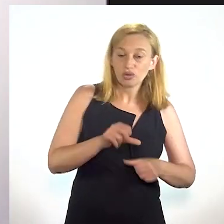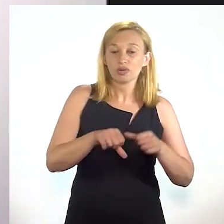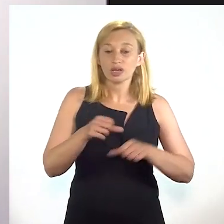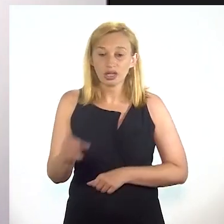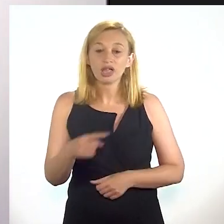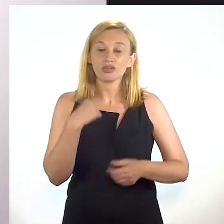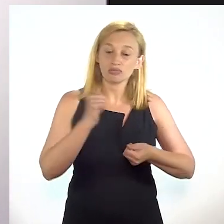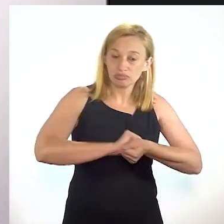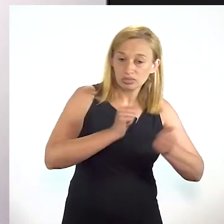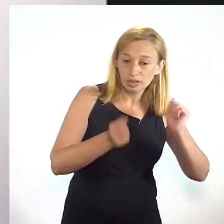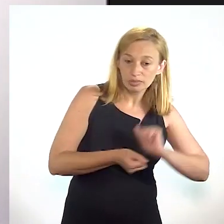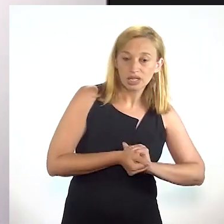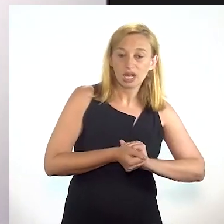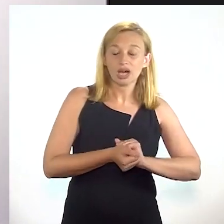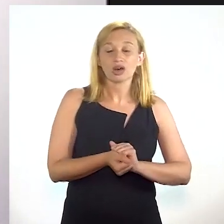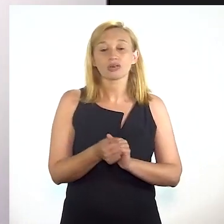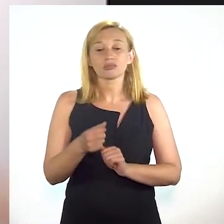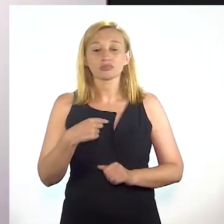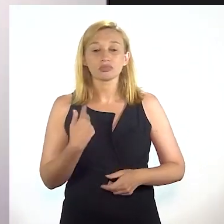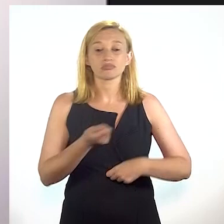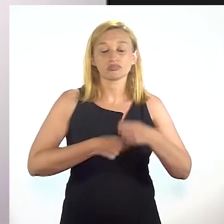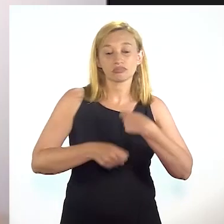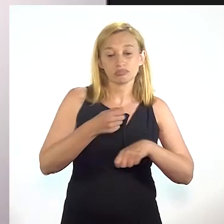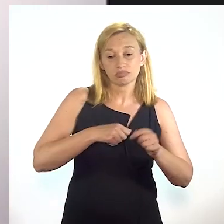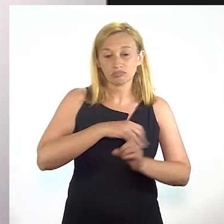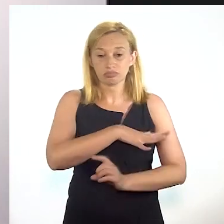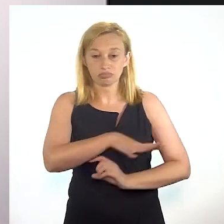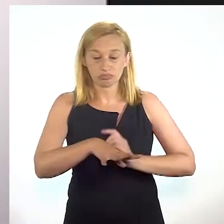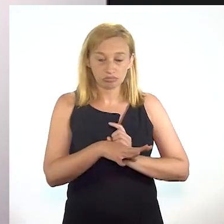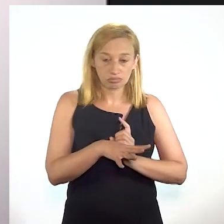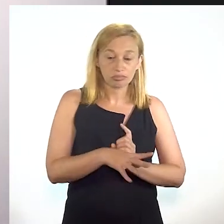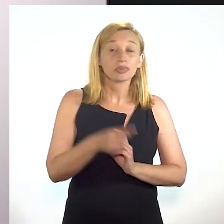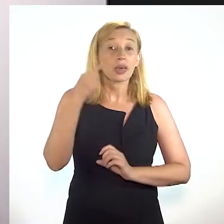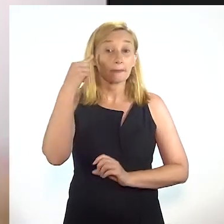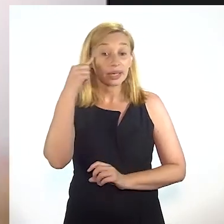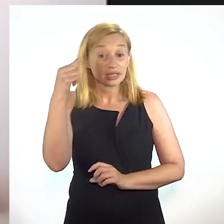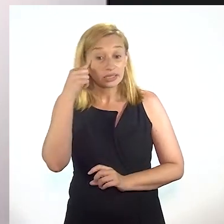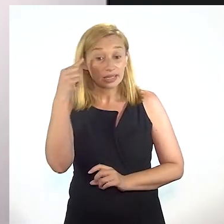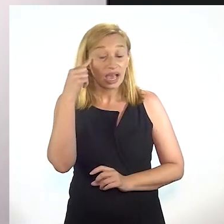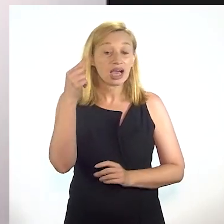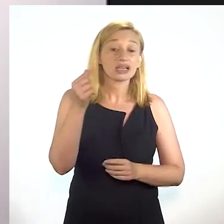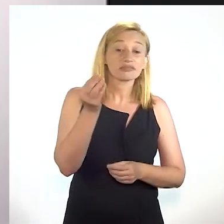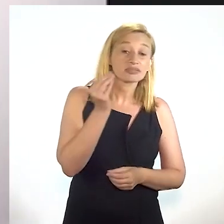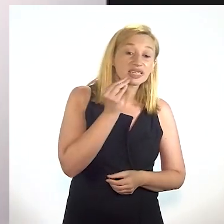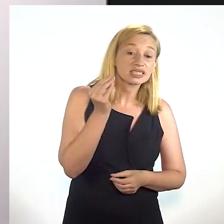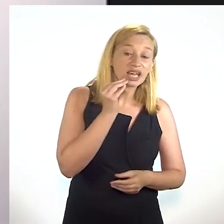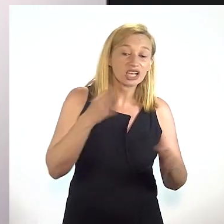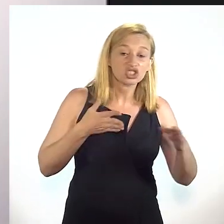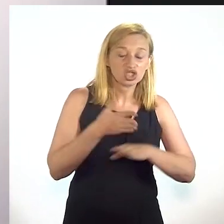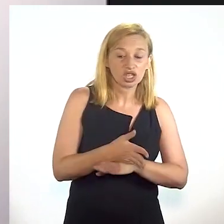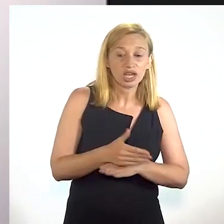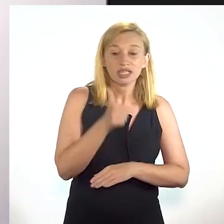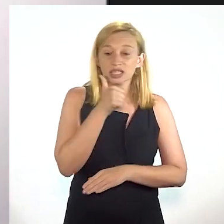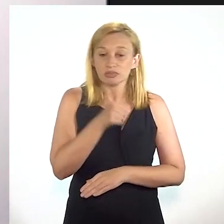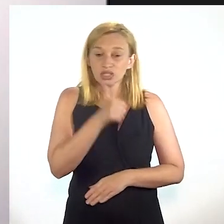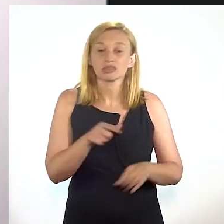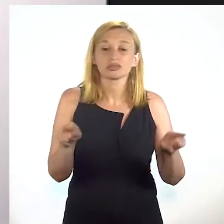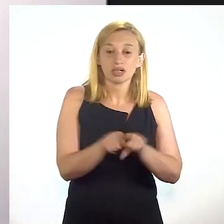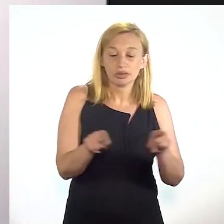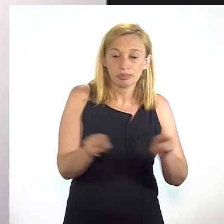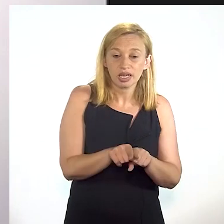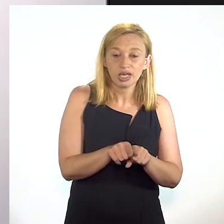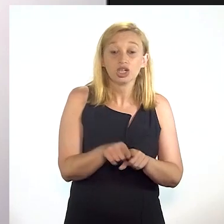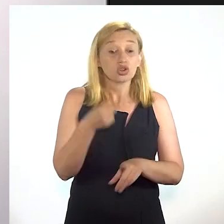frente, a gente vai se reinventar de novo, vou remodelar o meu negócio social de uma forma pensável e